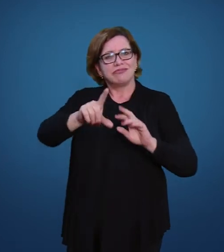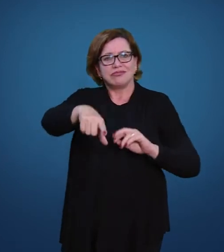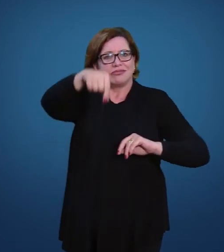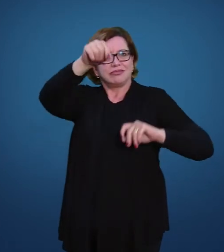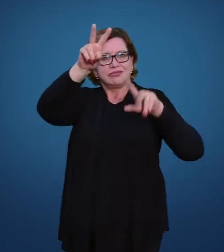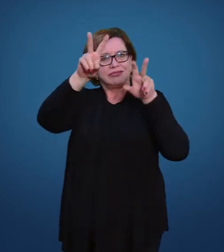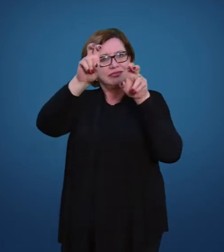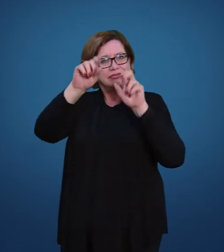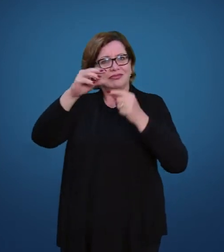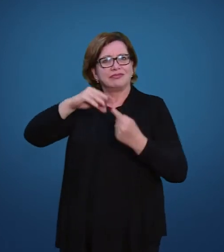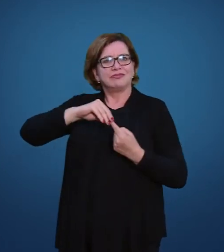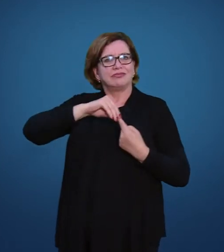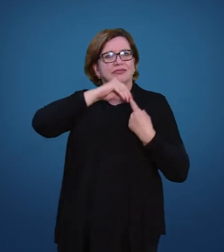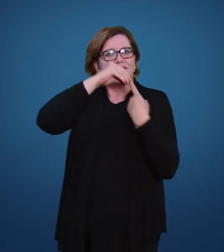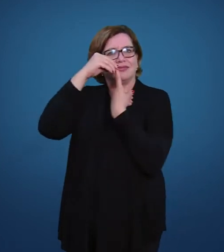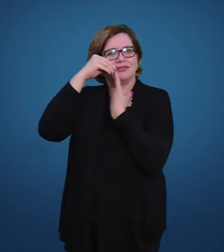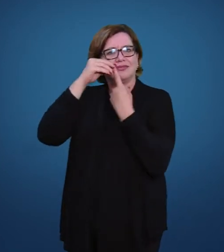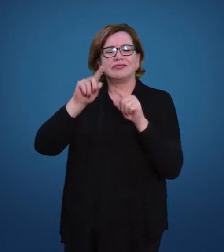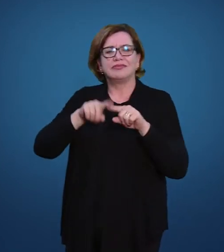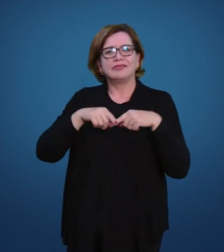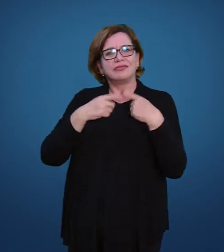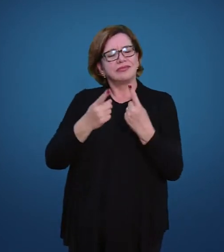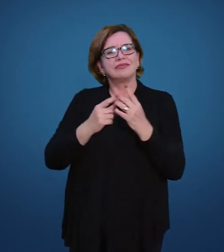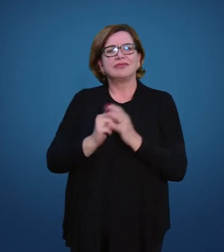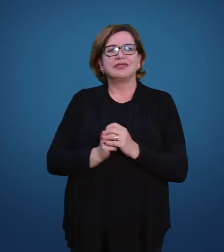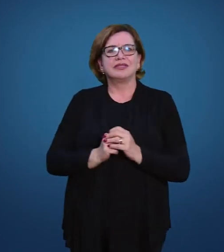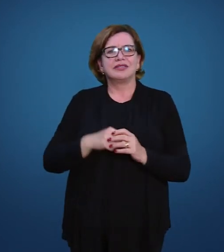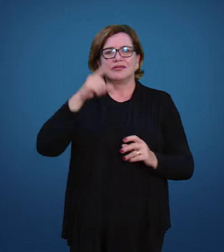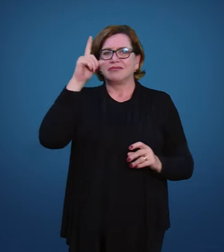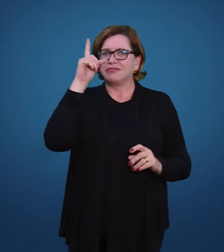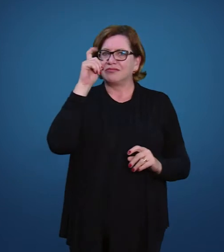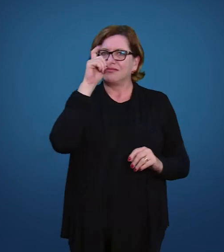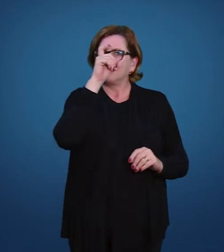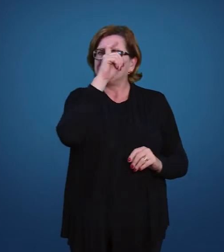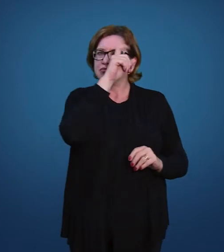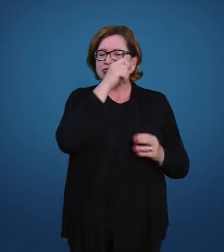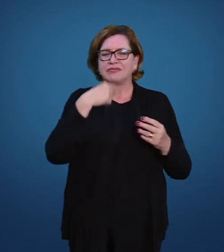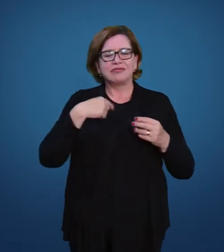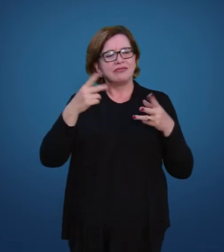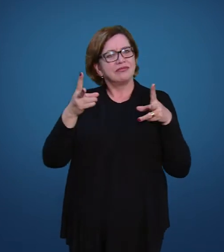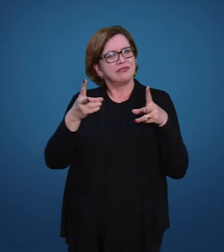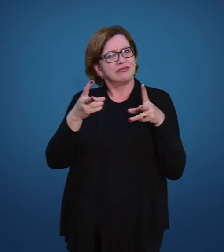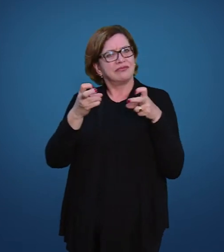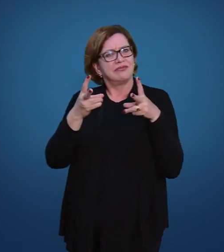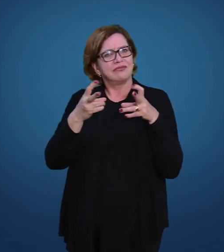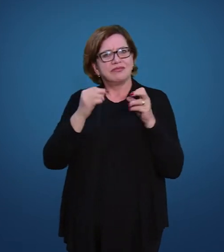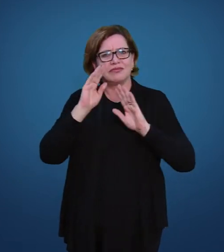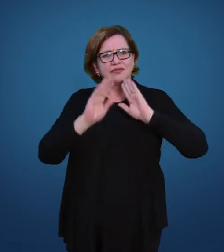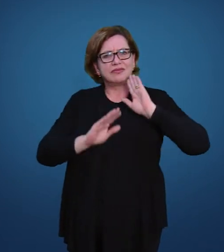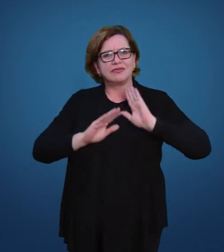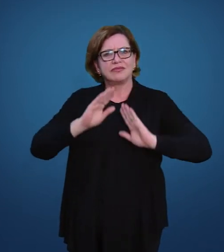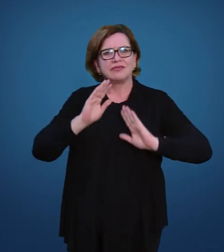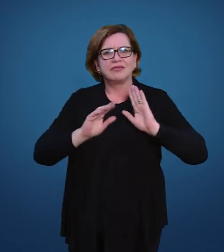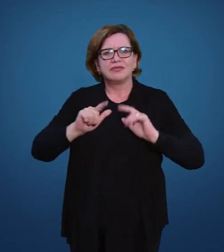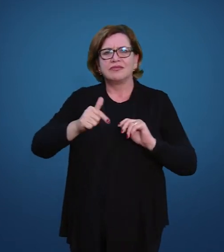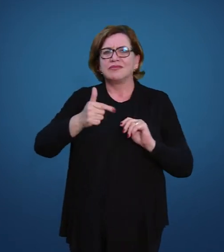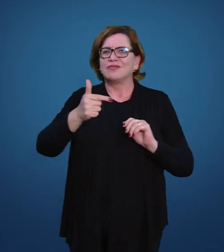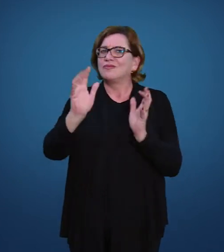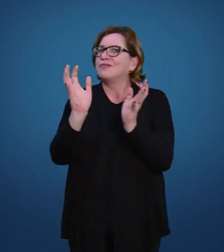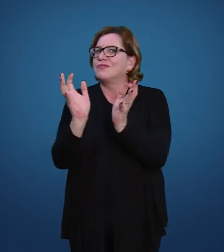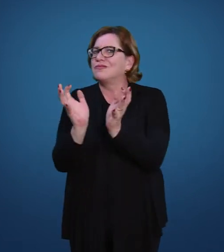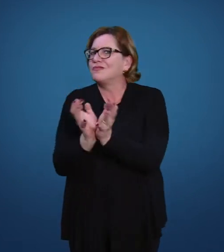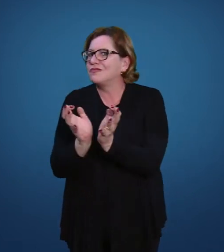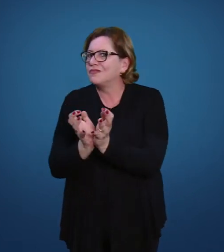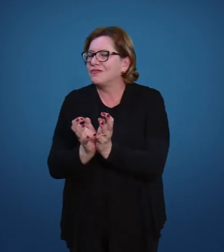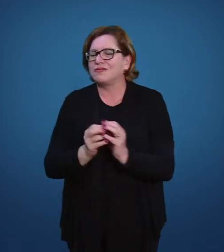priorizando outros, mas dificilmente eu vejo que alguma outra instituição